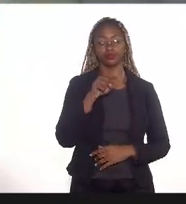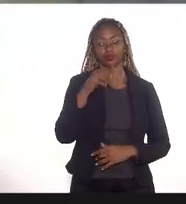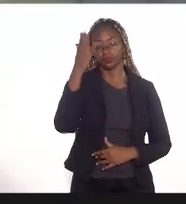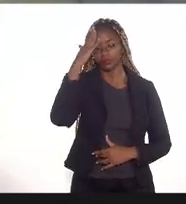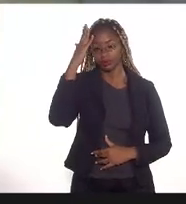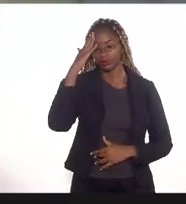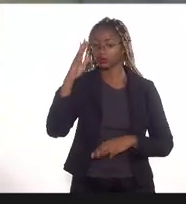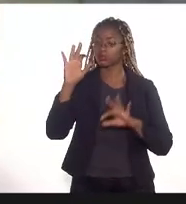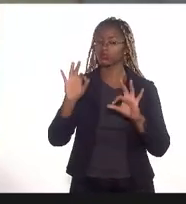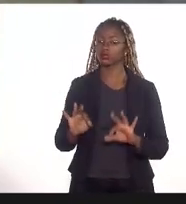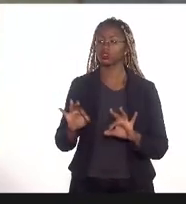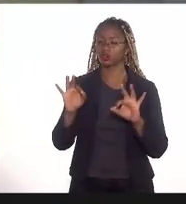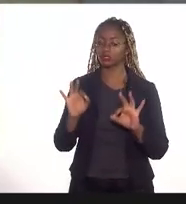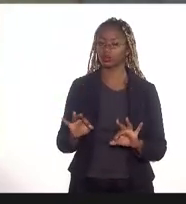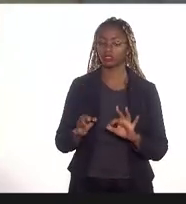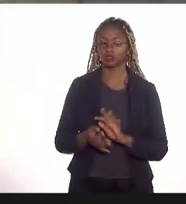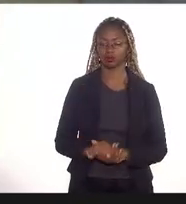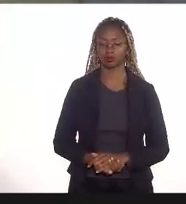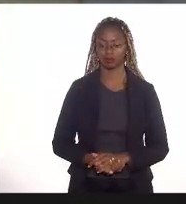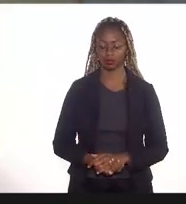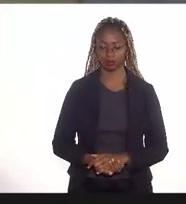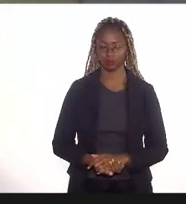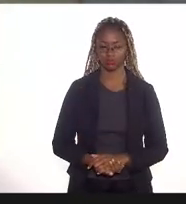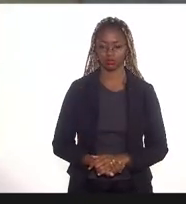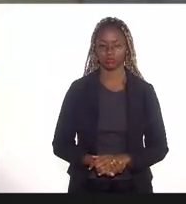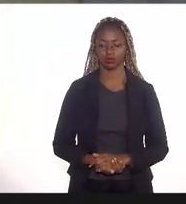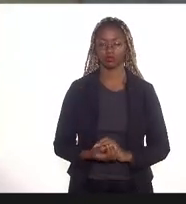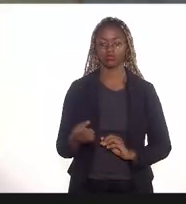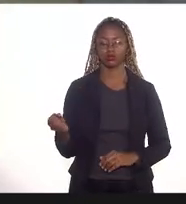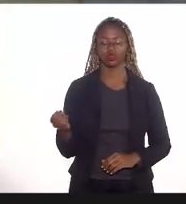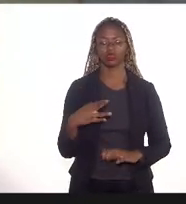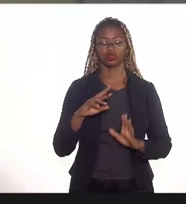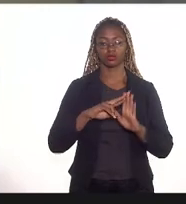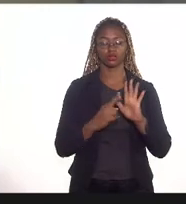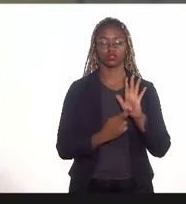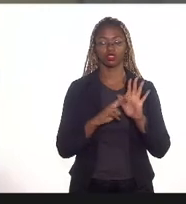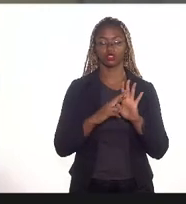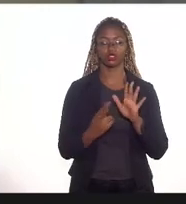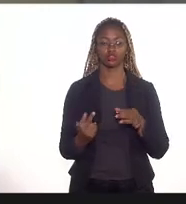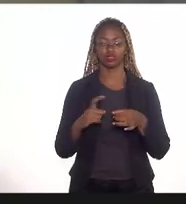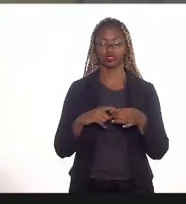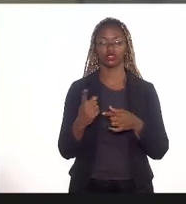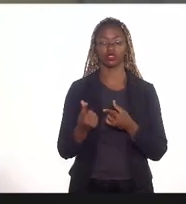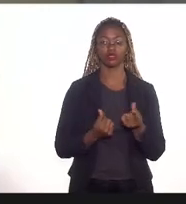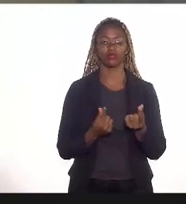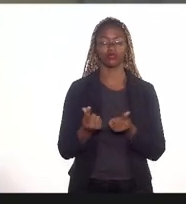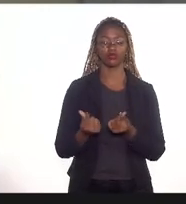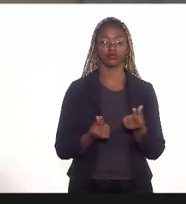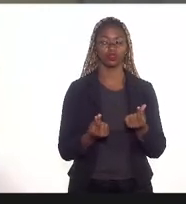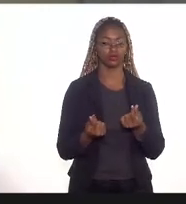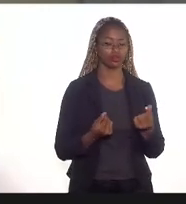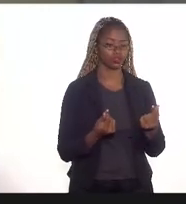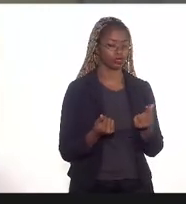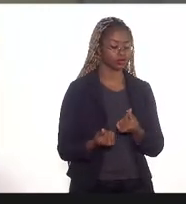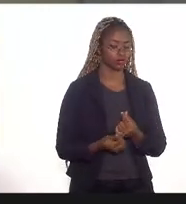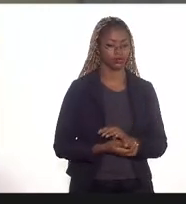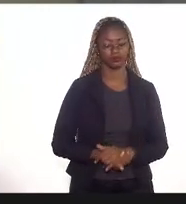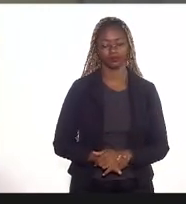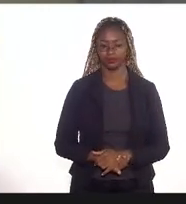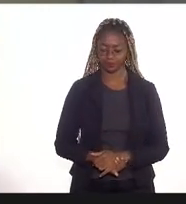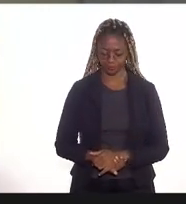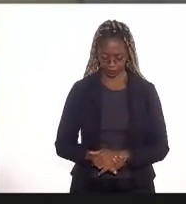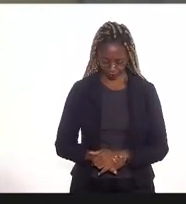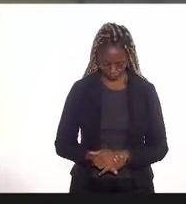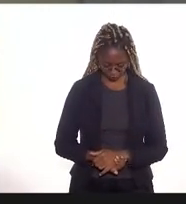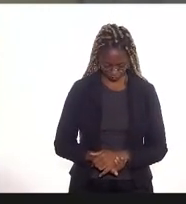Excelência, o novo regime de recuperação fiscal vai exigir